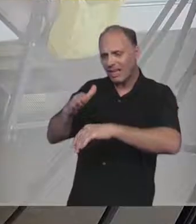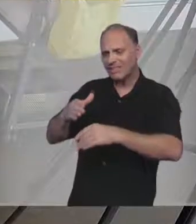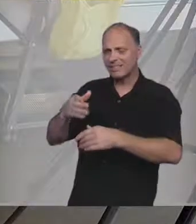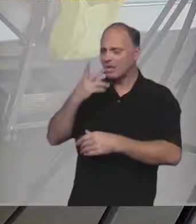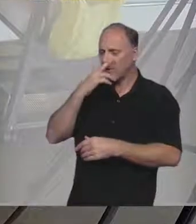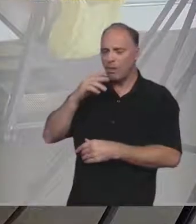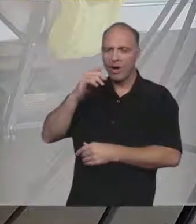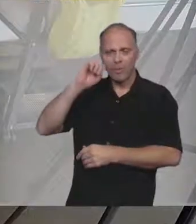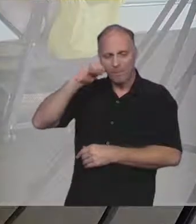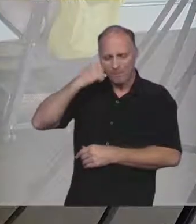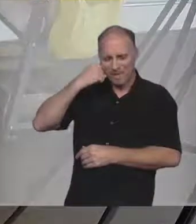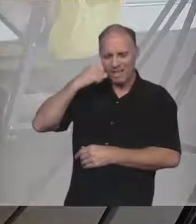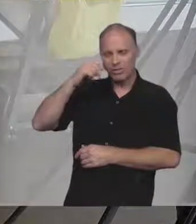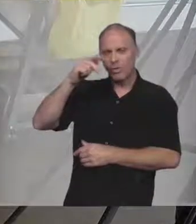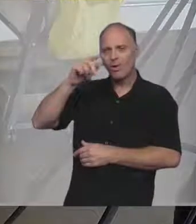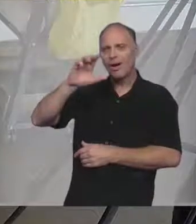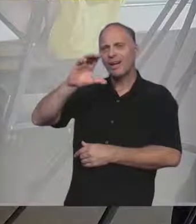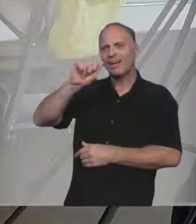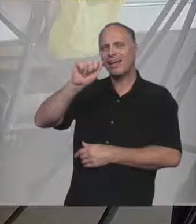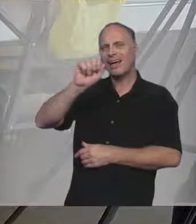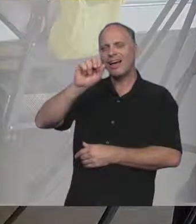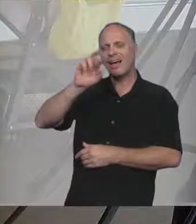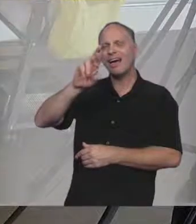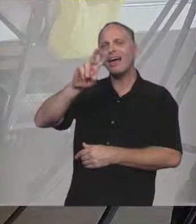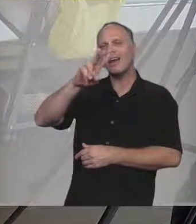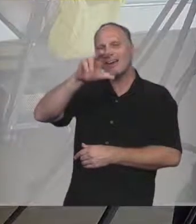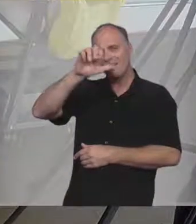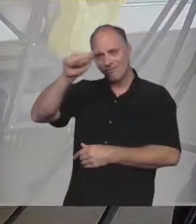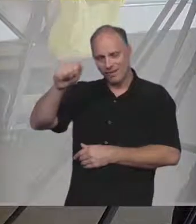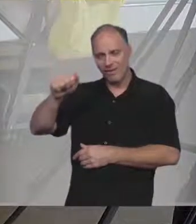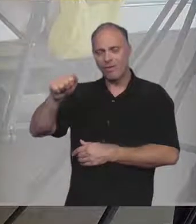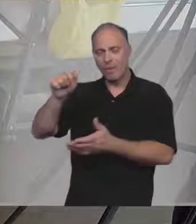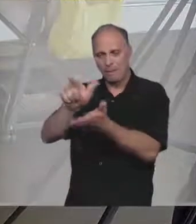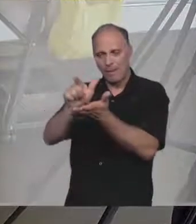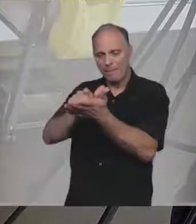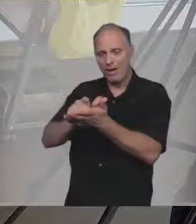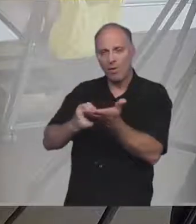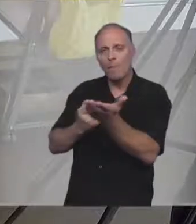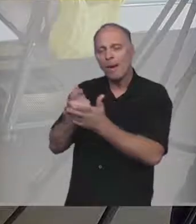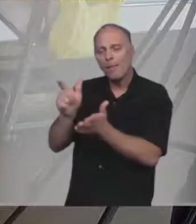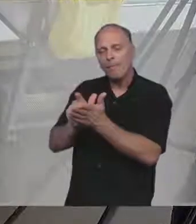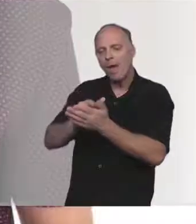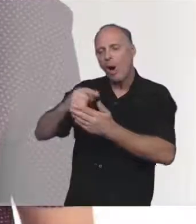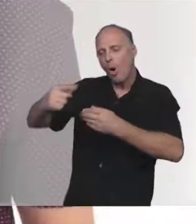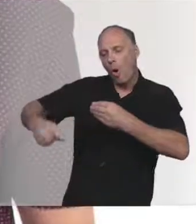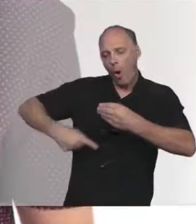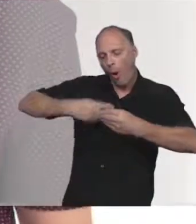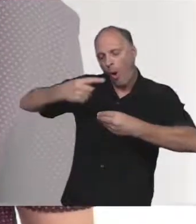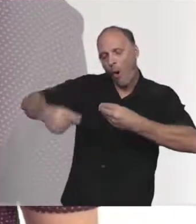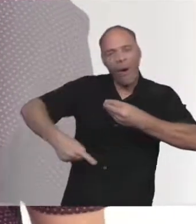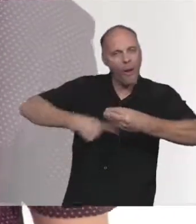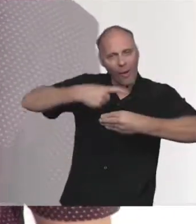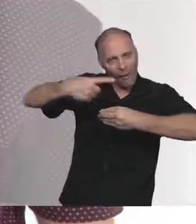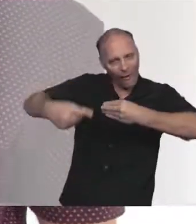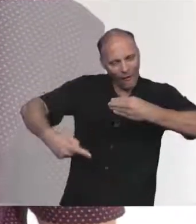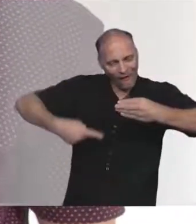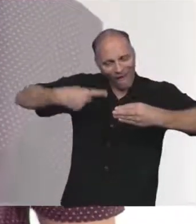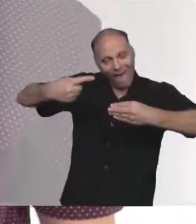muito a carvão sobre papel, eu comprava papel em rolo, ou até